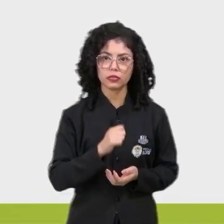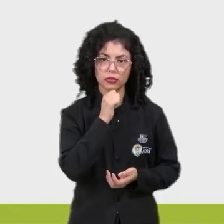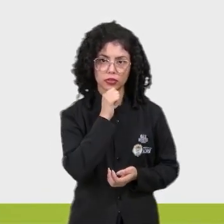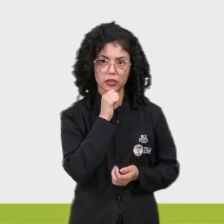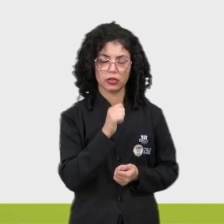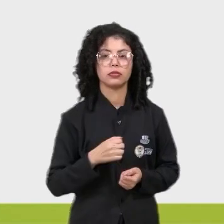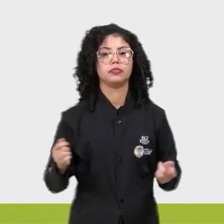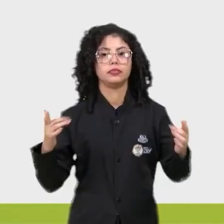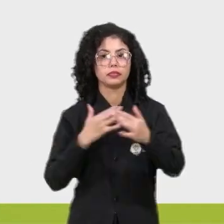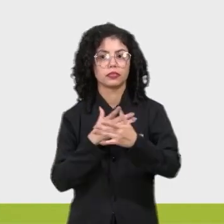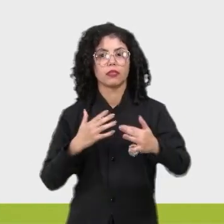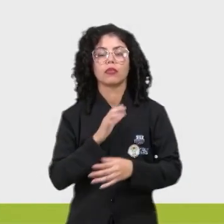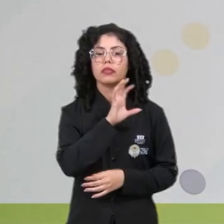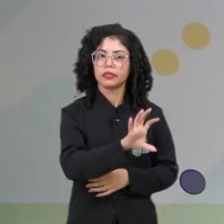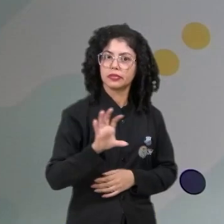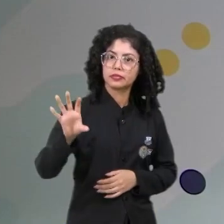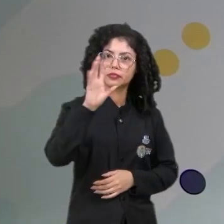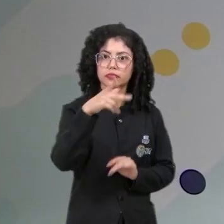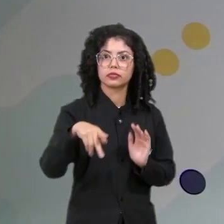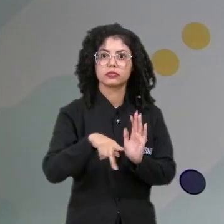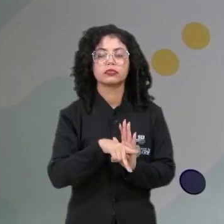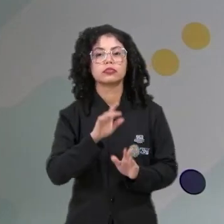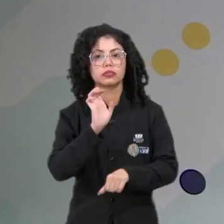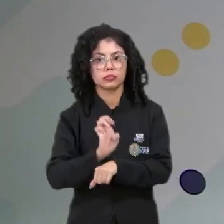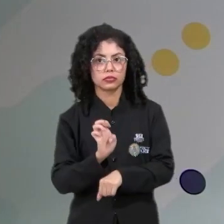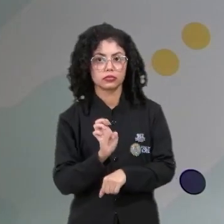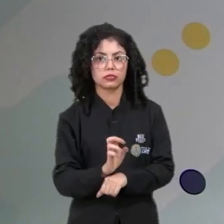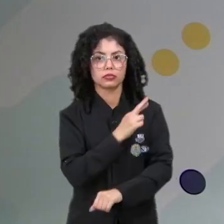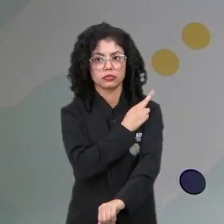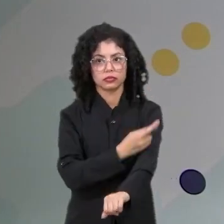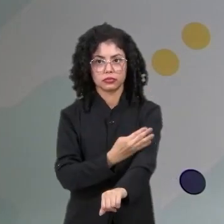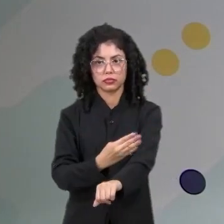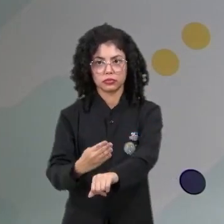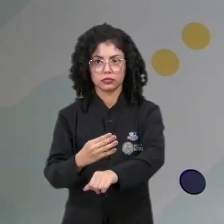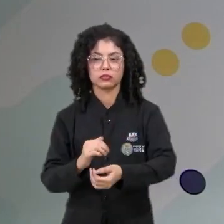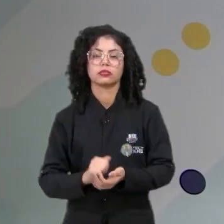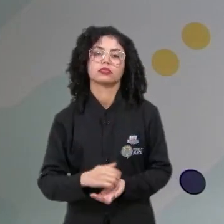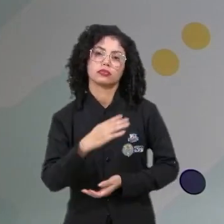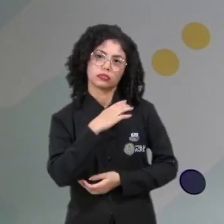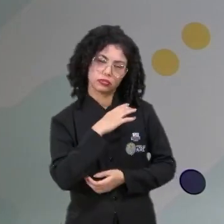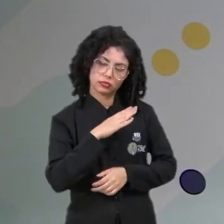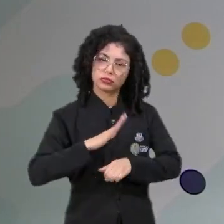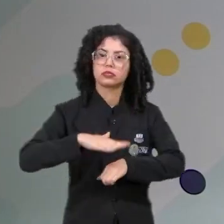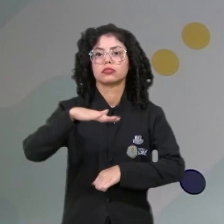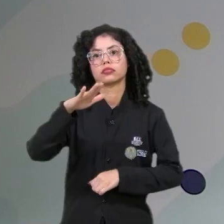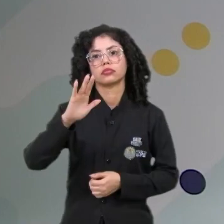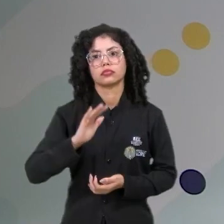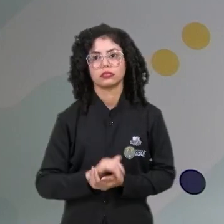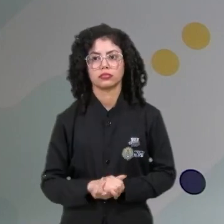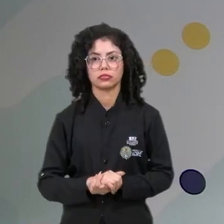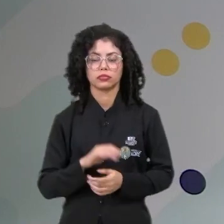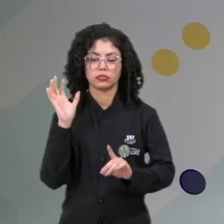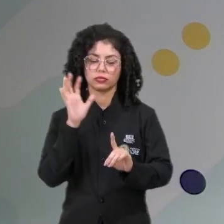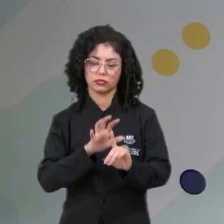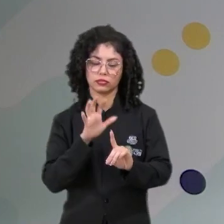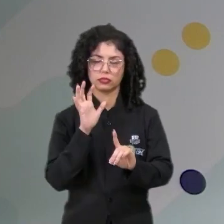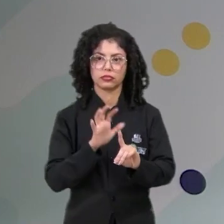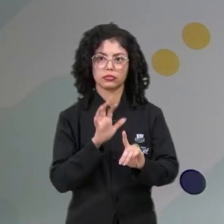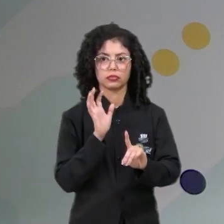centro regional. Dentro do nosso estado, Rio Branco é a cidade que mais tem